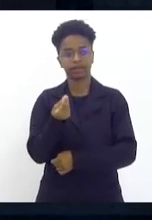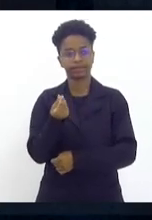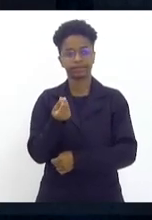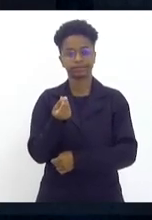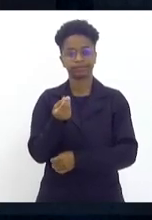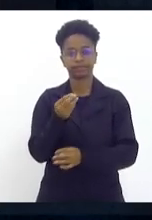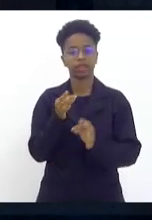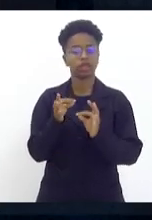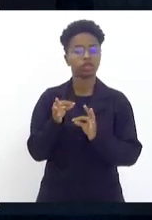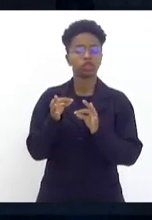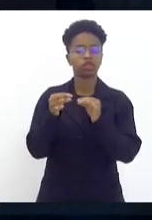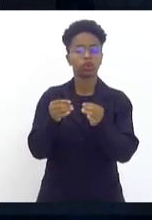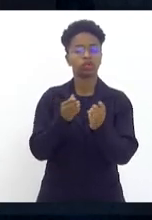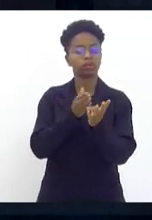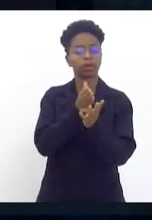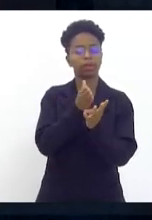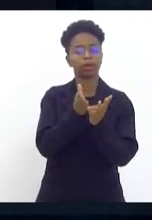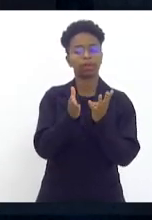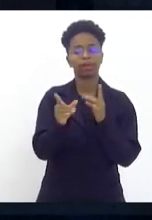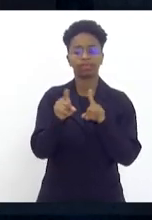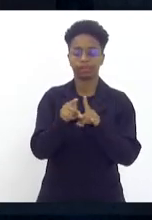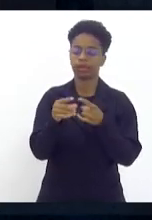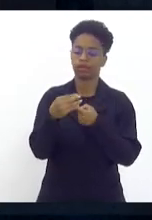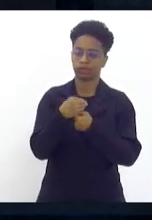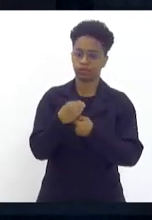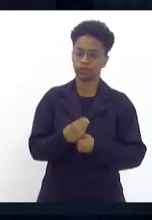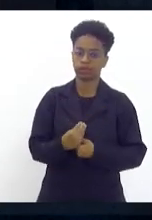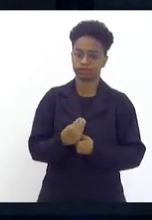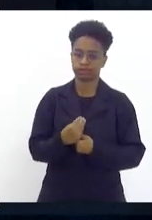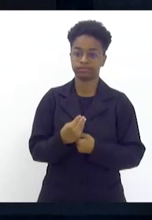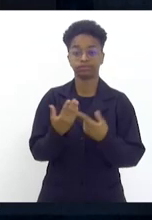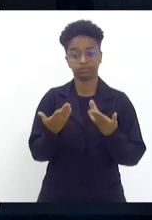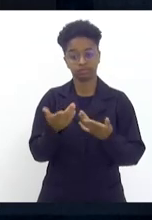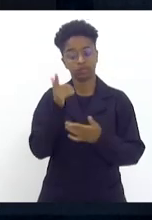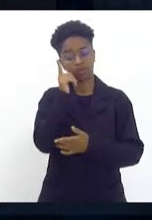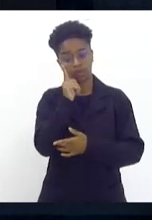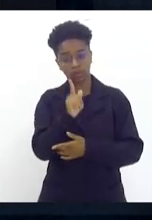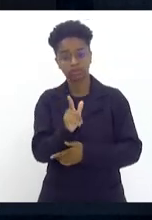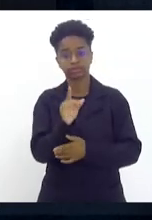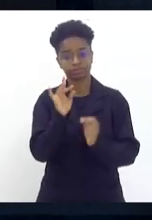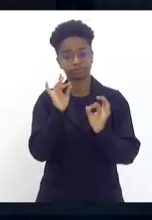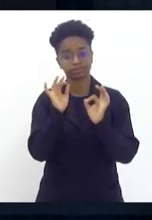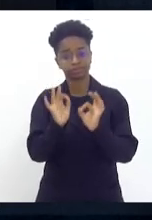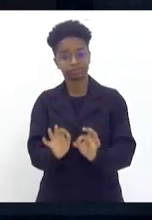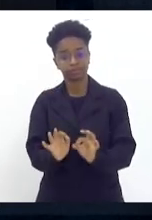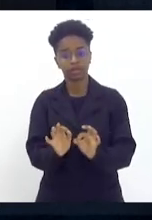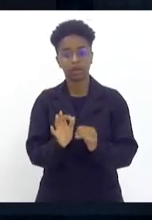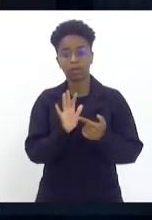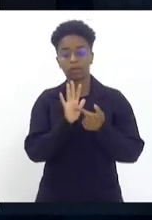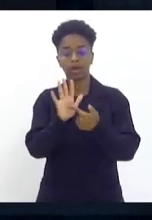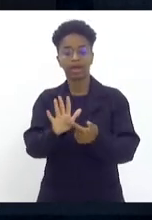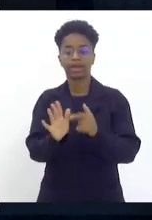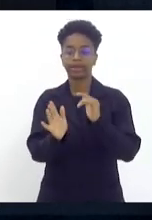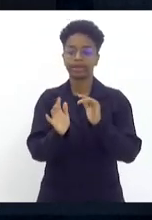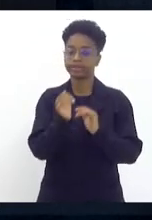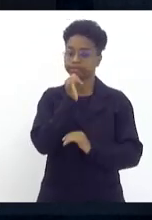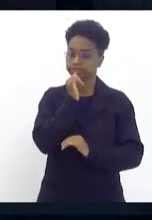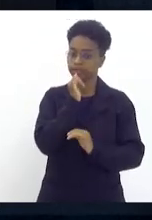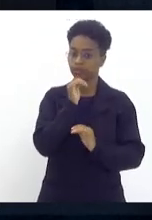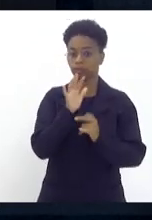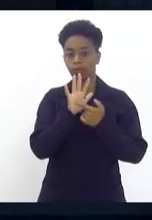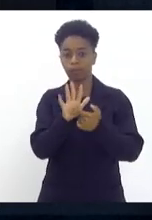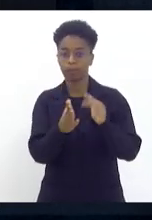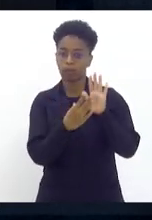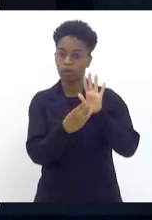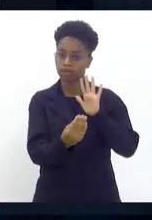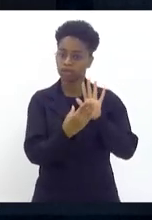todas as suas dimensões cuidadas para que ele possa ser e servir de exemplo. Né? Como a doutora Ângela